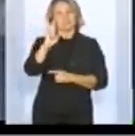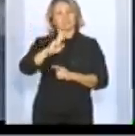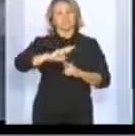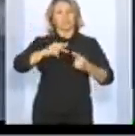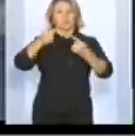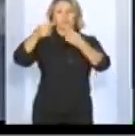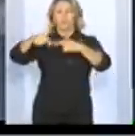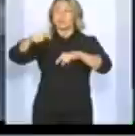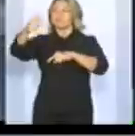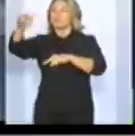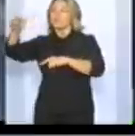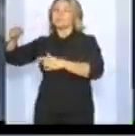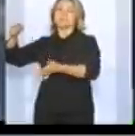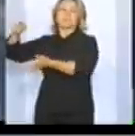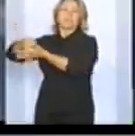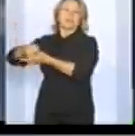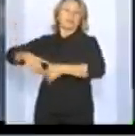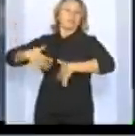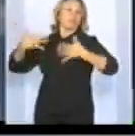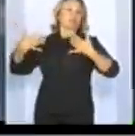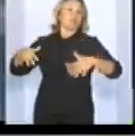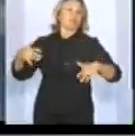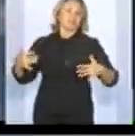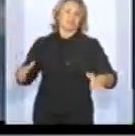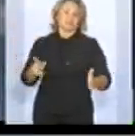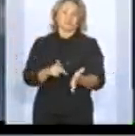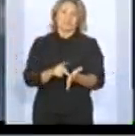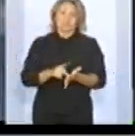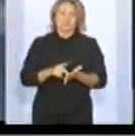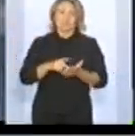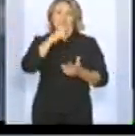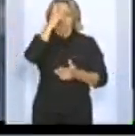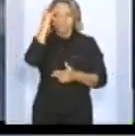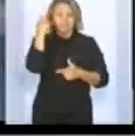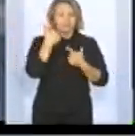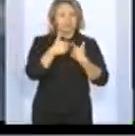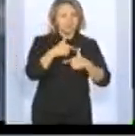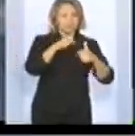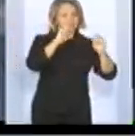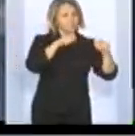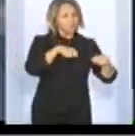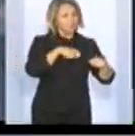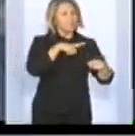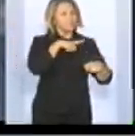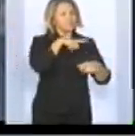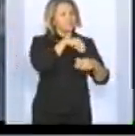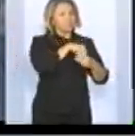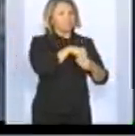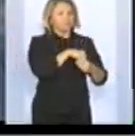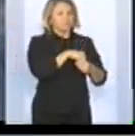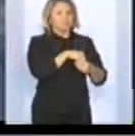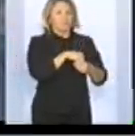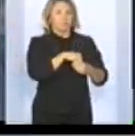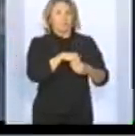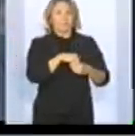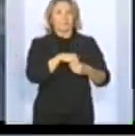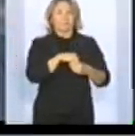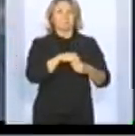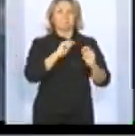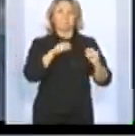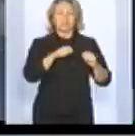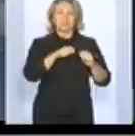foram gastos. E esse operador vai poder, ao não ser obrigado, como a Mariana falou, de